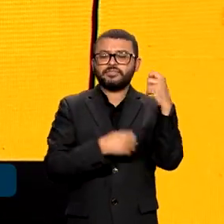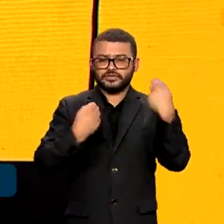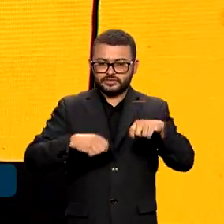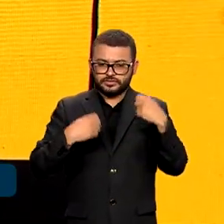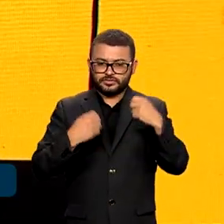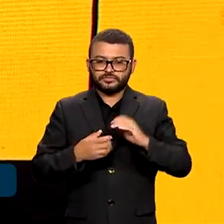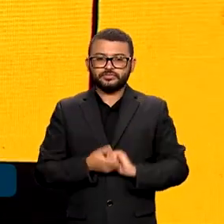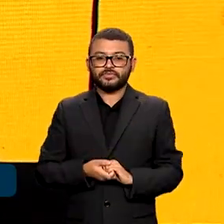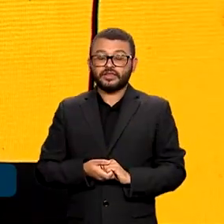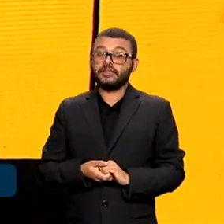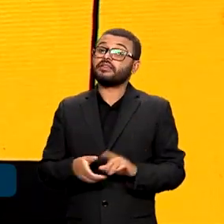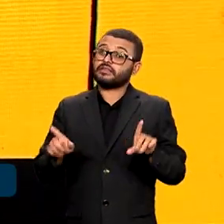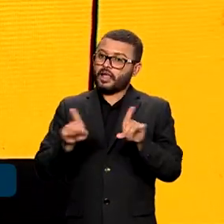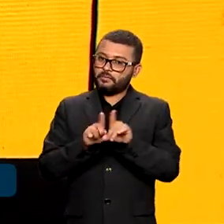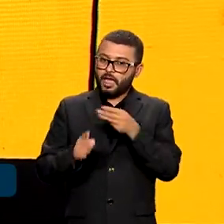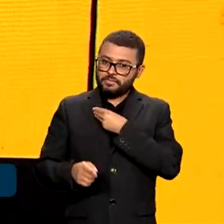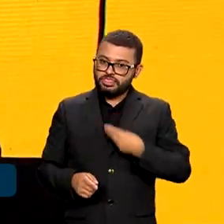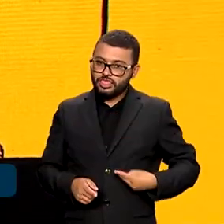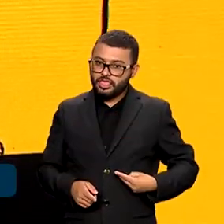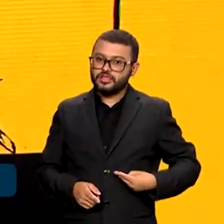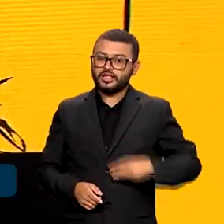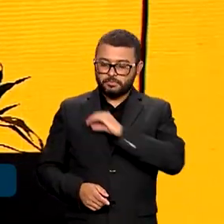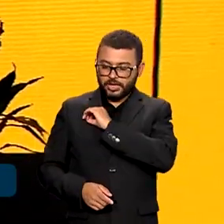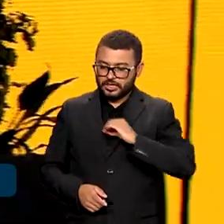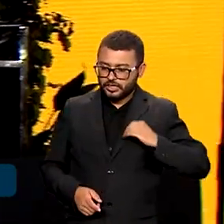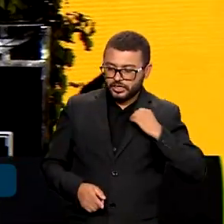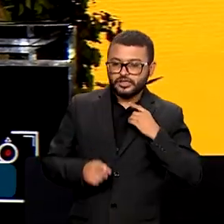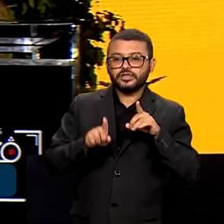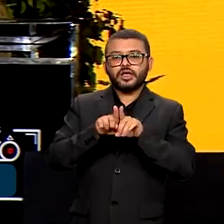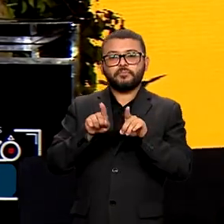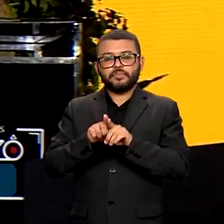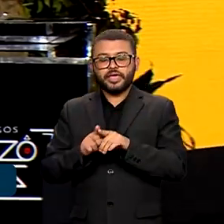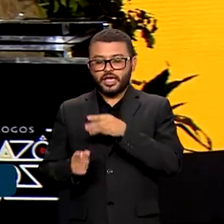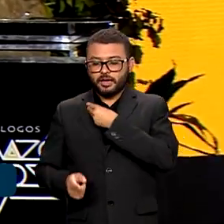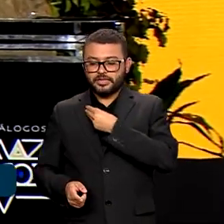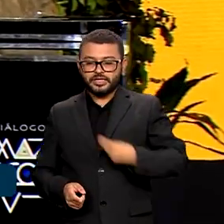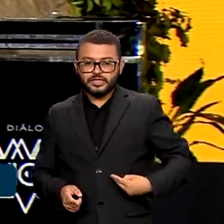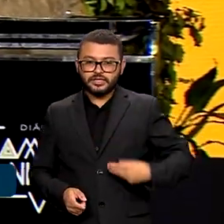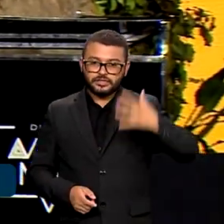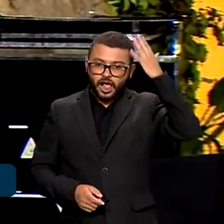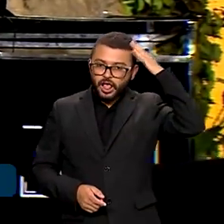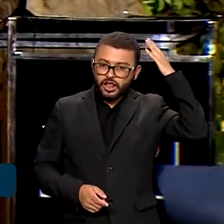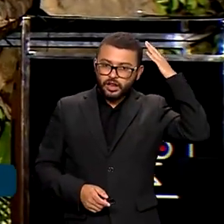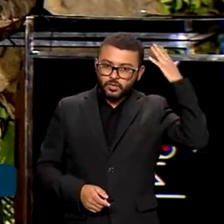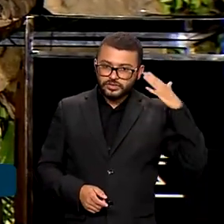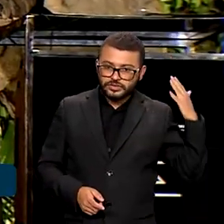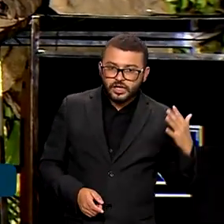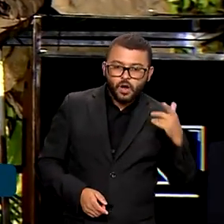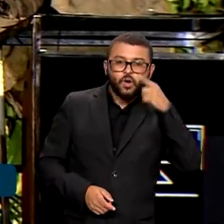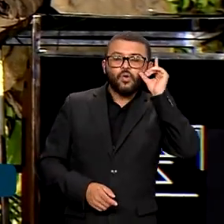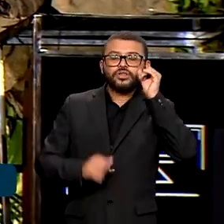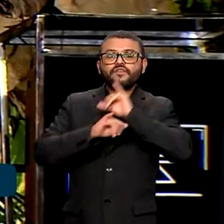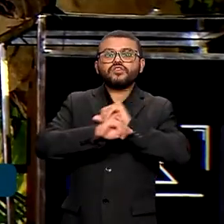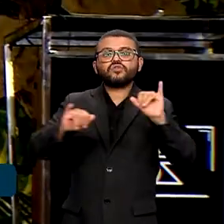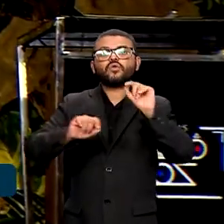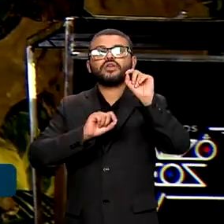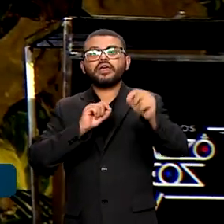a ministra Marina e a ministra Luciana anunciaram ontem que nos primeiros